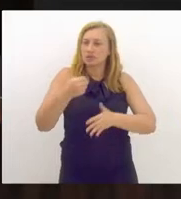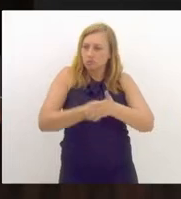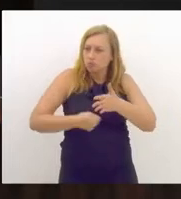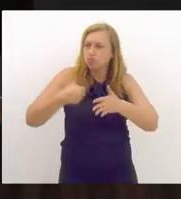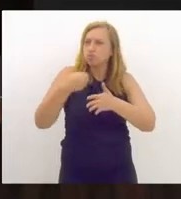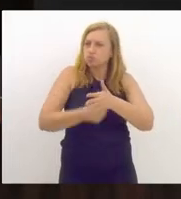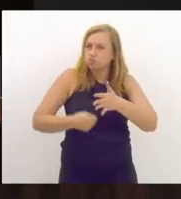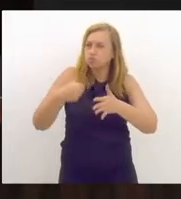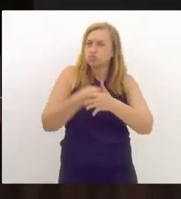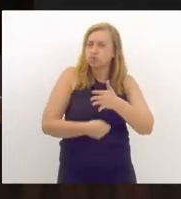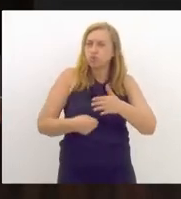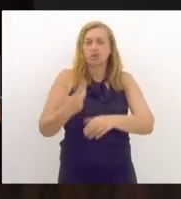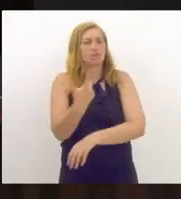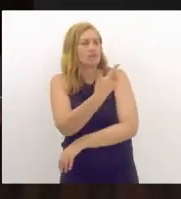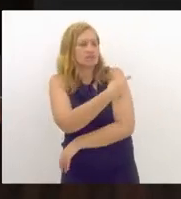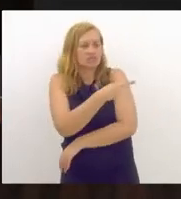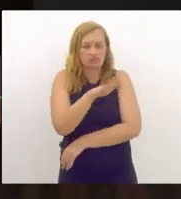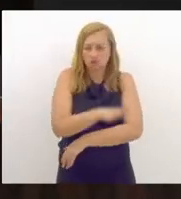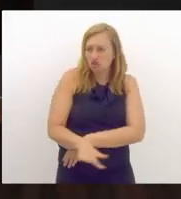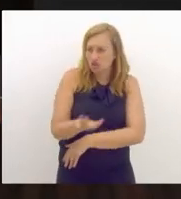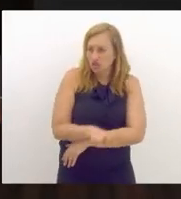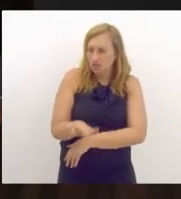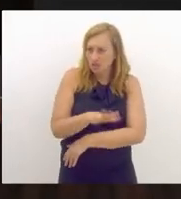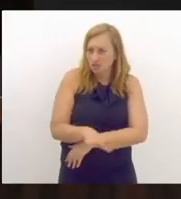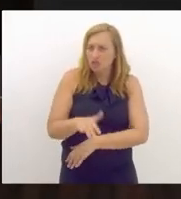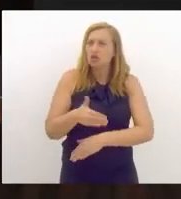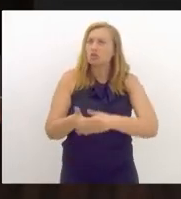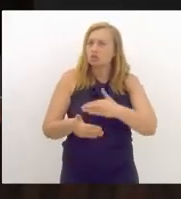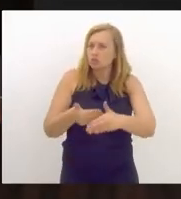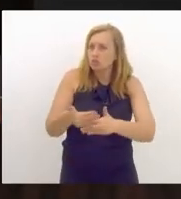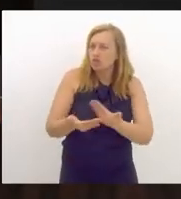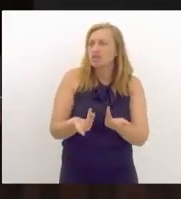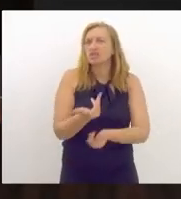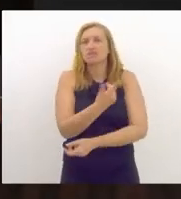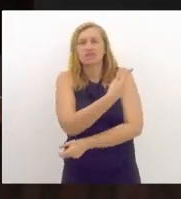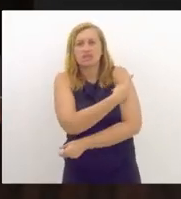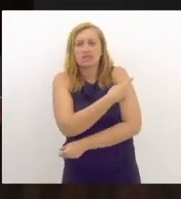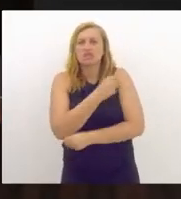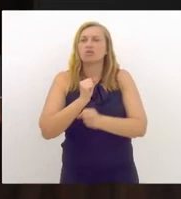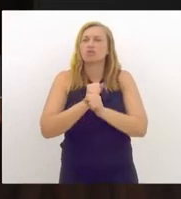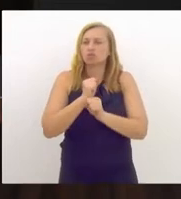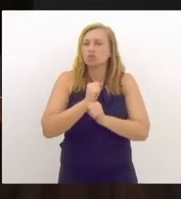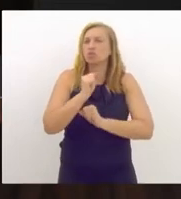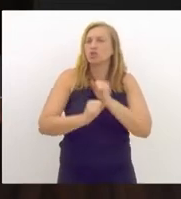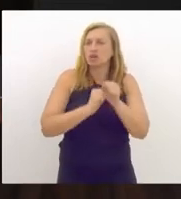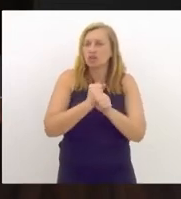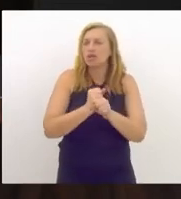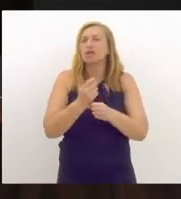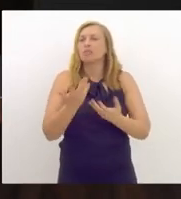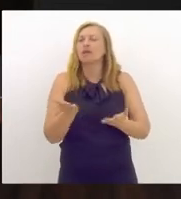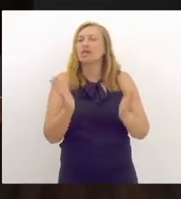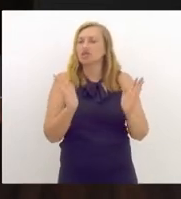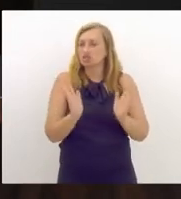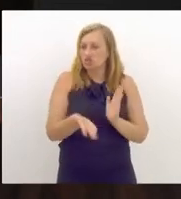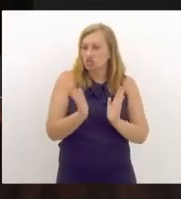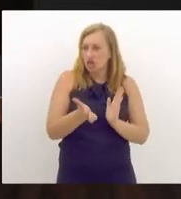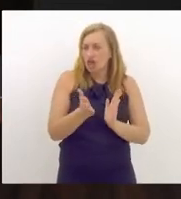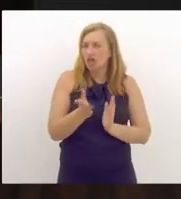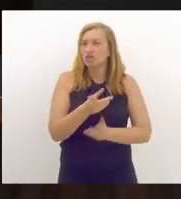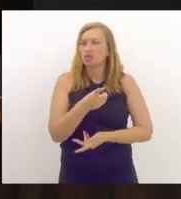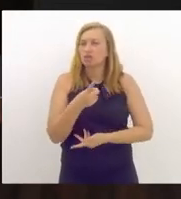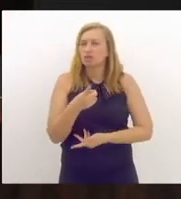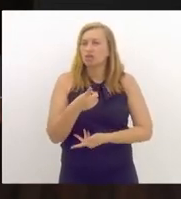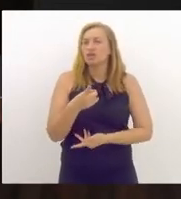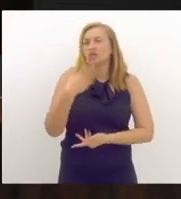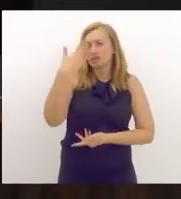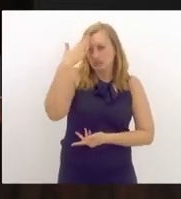na vacinação das nossas crianças no processo de vacinação anual para que a gente já sabedores e